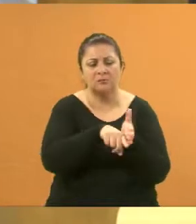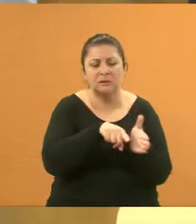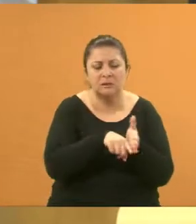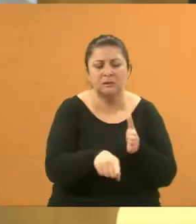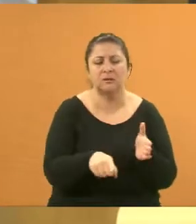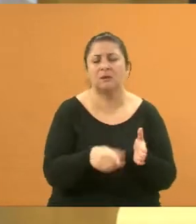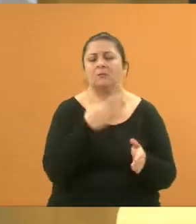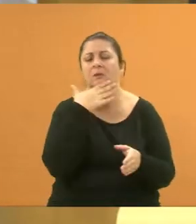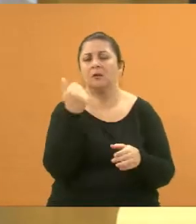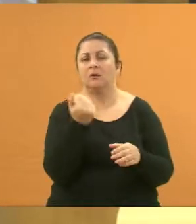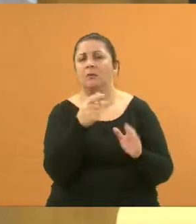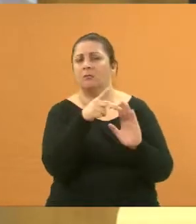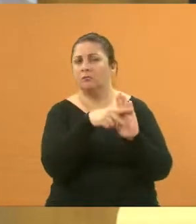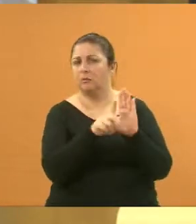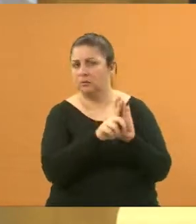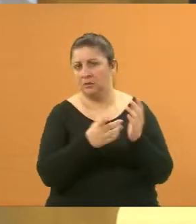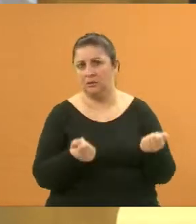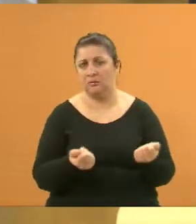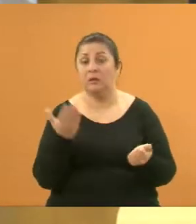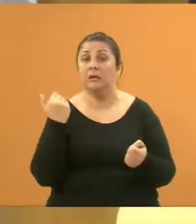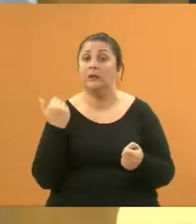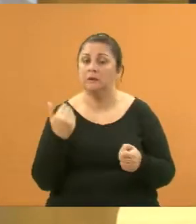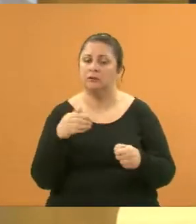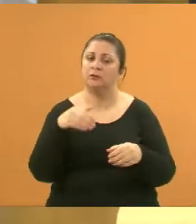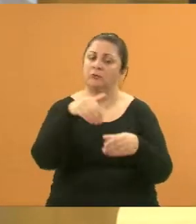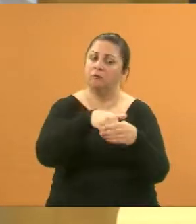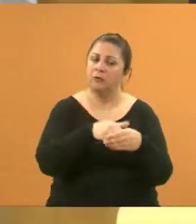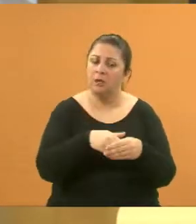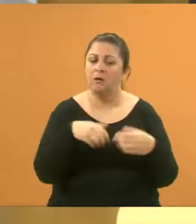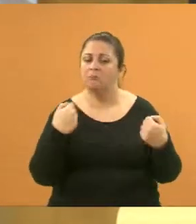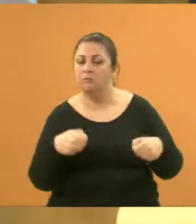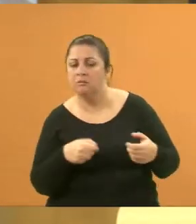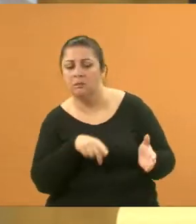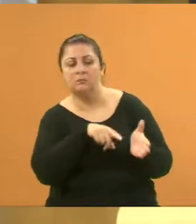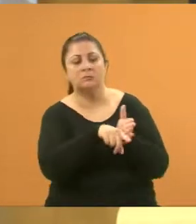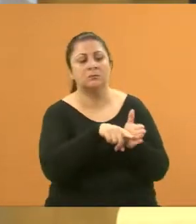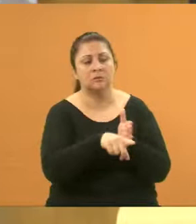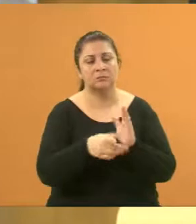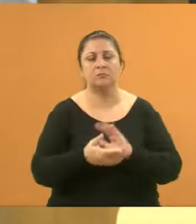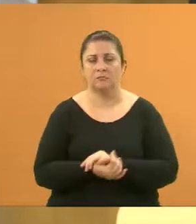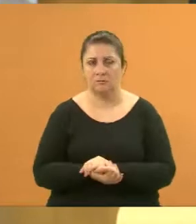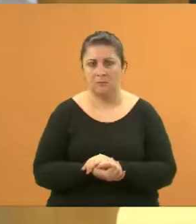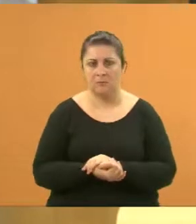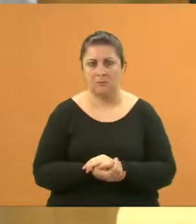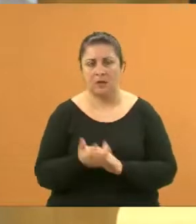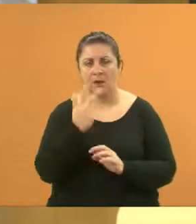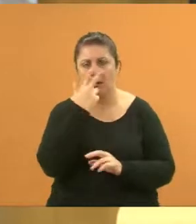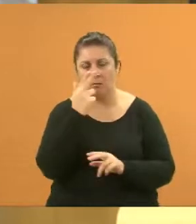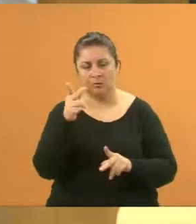projetos, para votar os projetos nessa casa, porque não dá. Eu acho